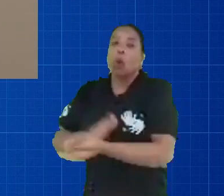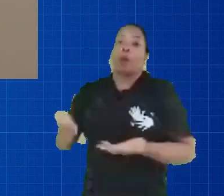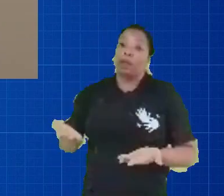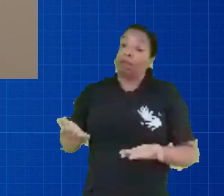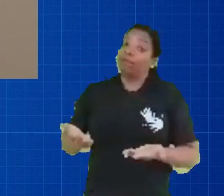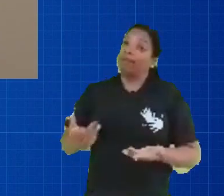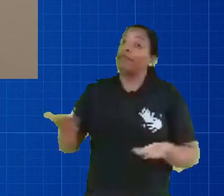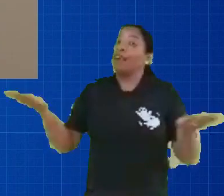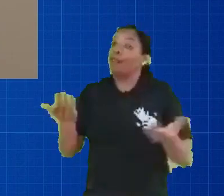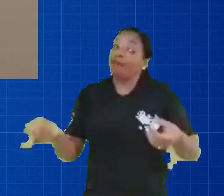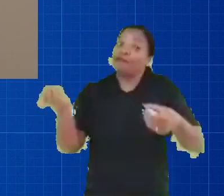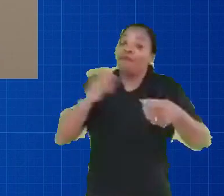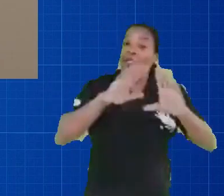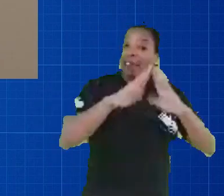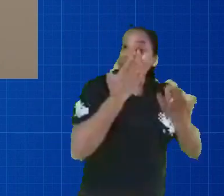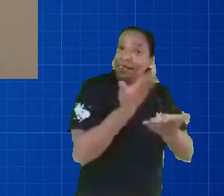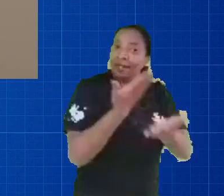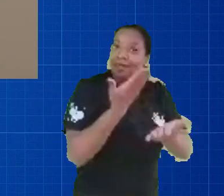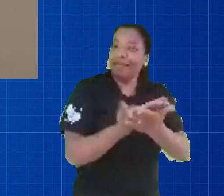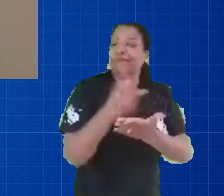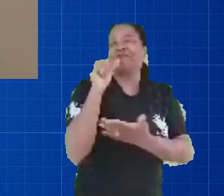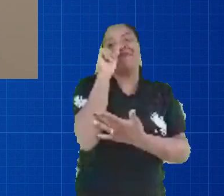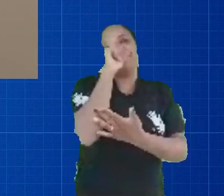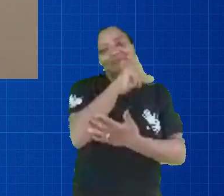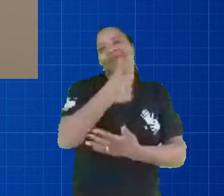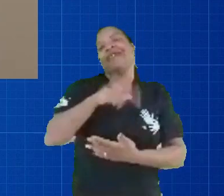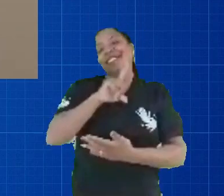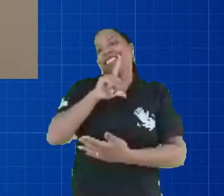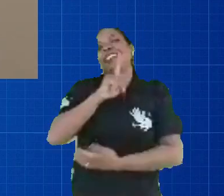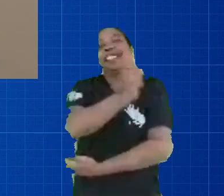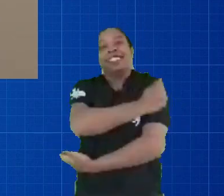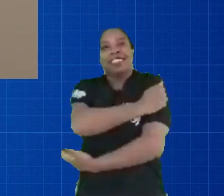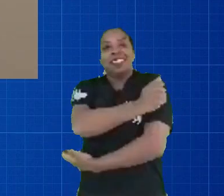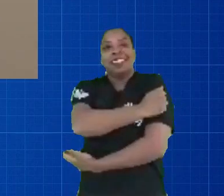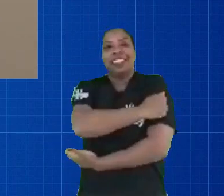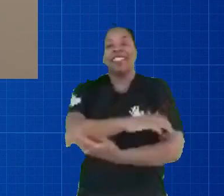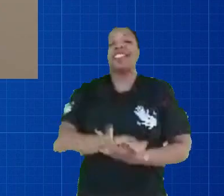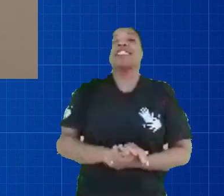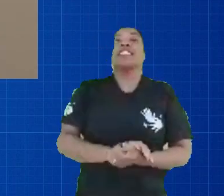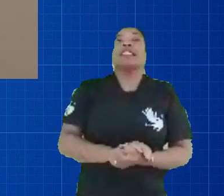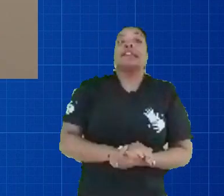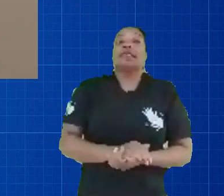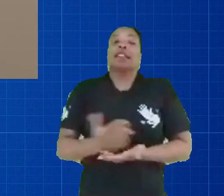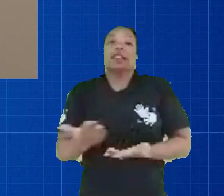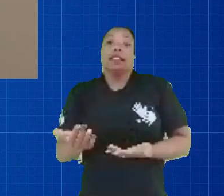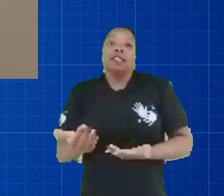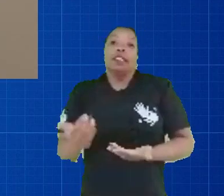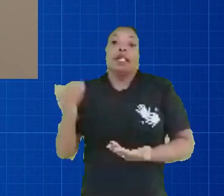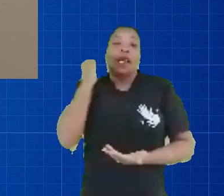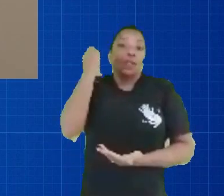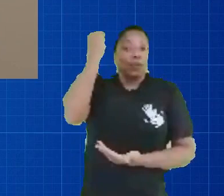rede municipal, também sou professor do estado, e eu tenho lá alunos adolescentes. Os adolescentes que daí têm mais acesso